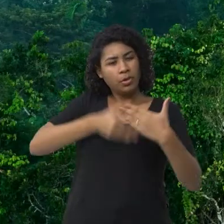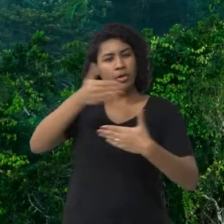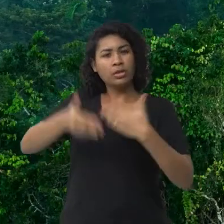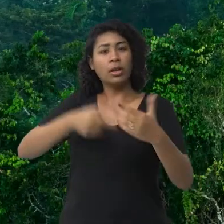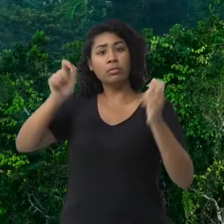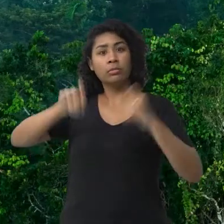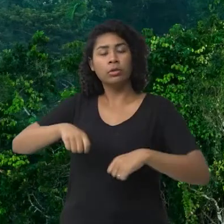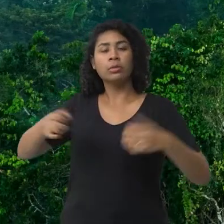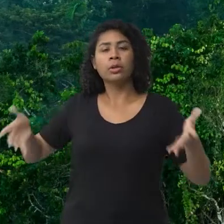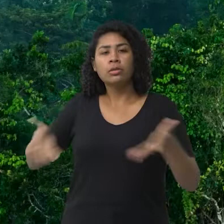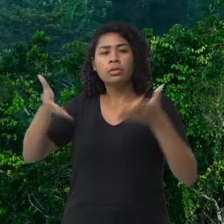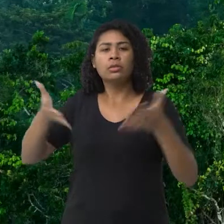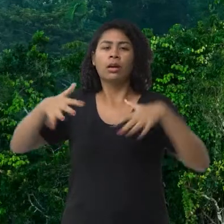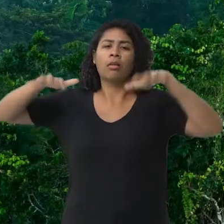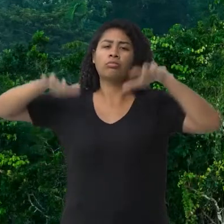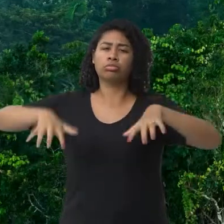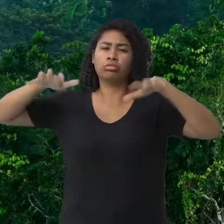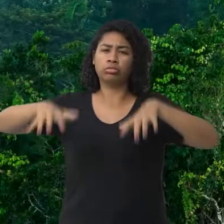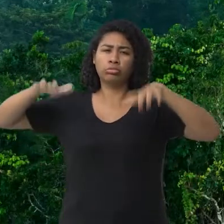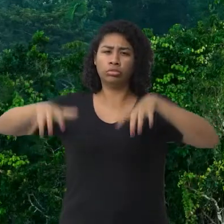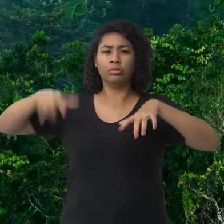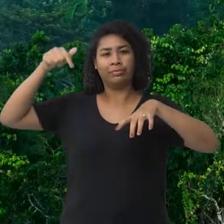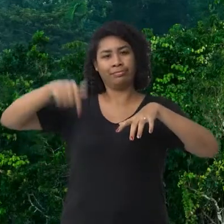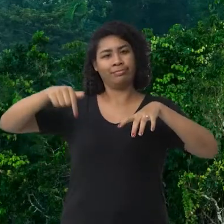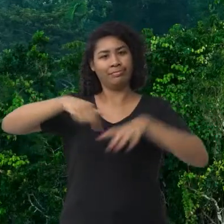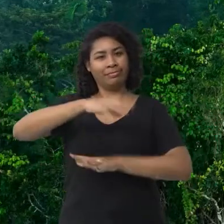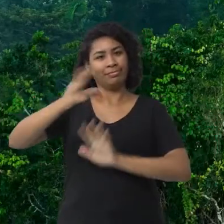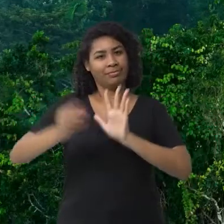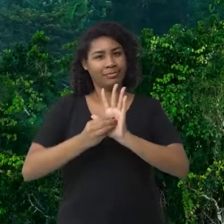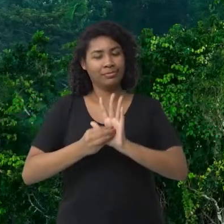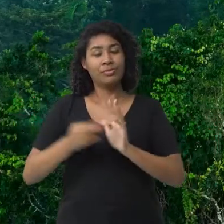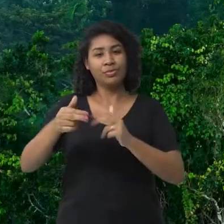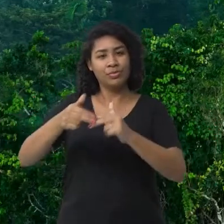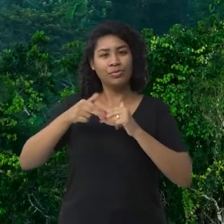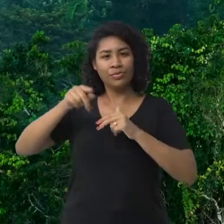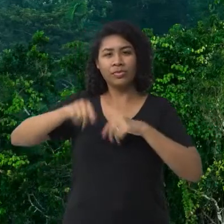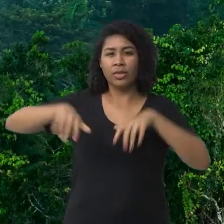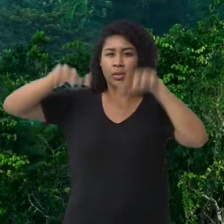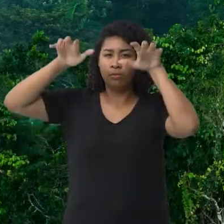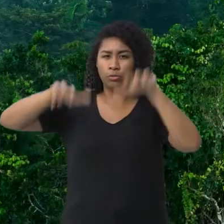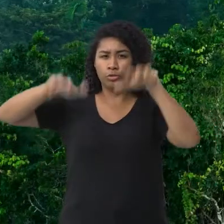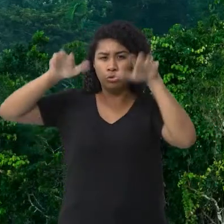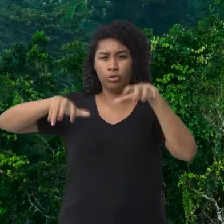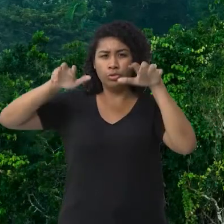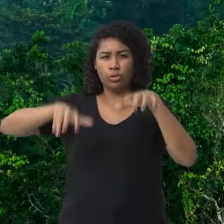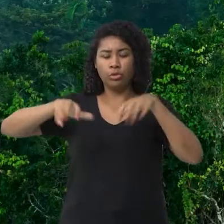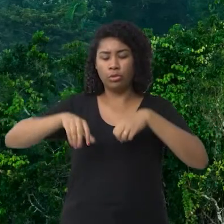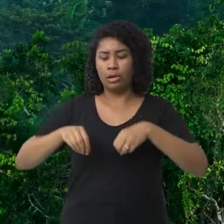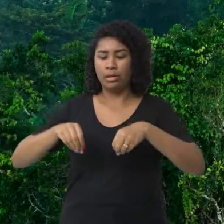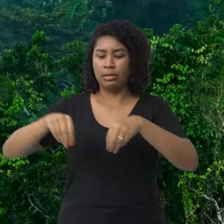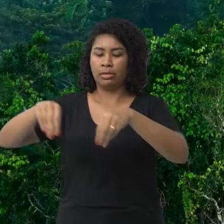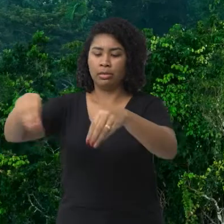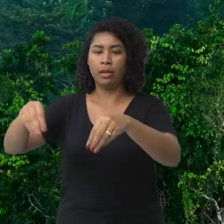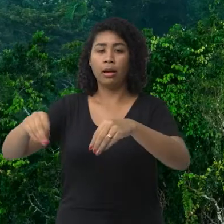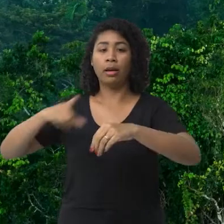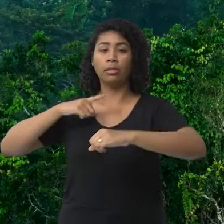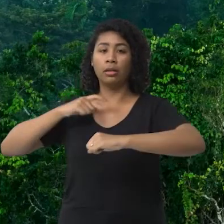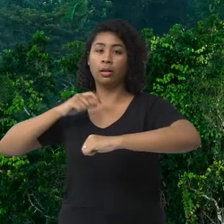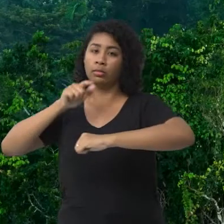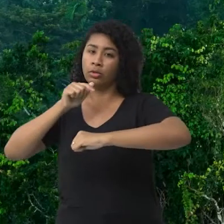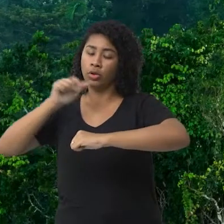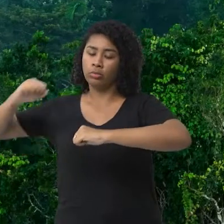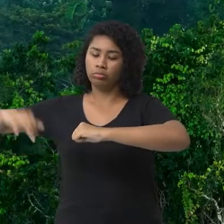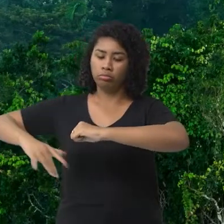de chuvas na nossa região. Então, quando chove, essa água cai no solo, formando lençóis freáticos, ao